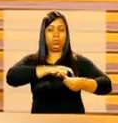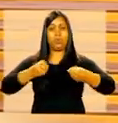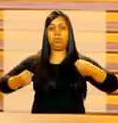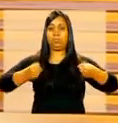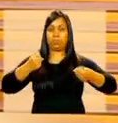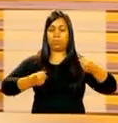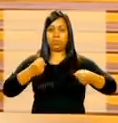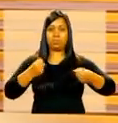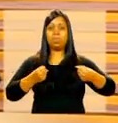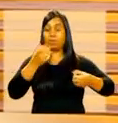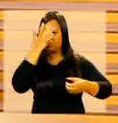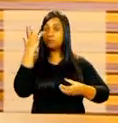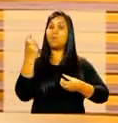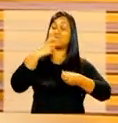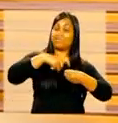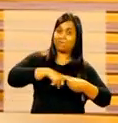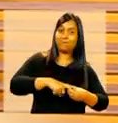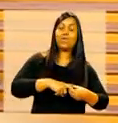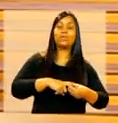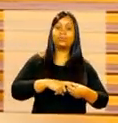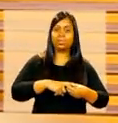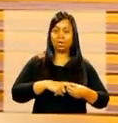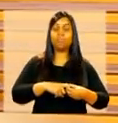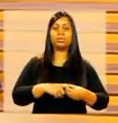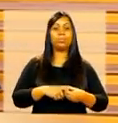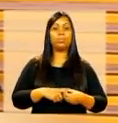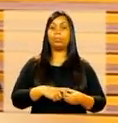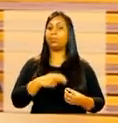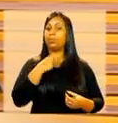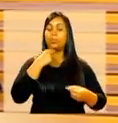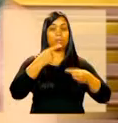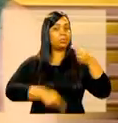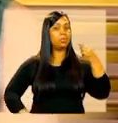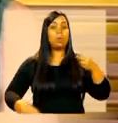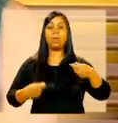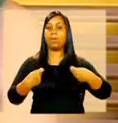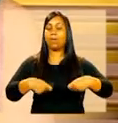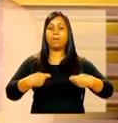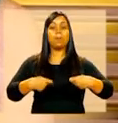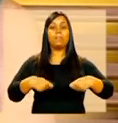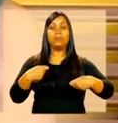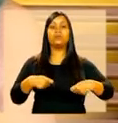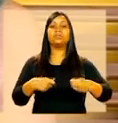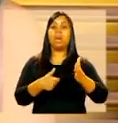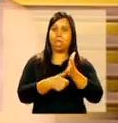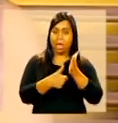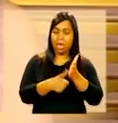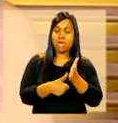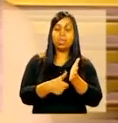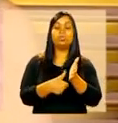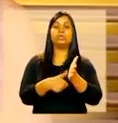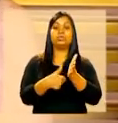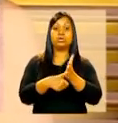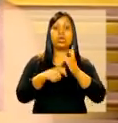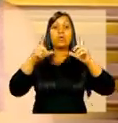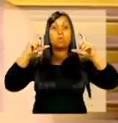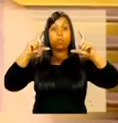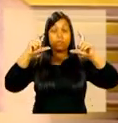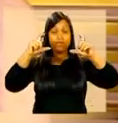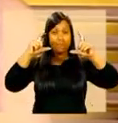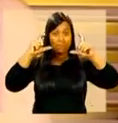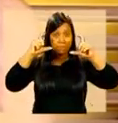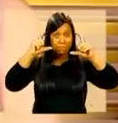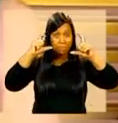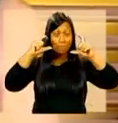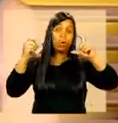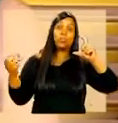eu já vi gente voltando. Porque não vale. Não vale. Tem que ser o RG. Com foto e